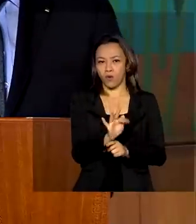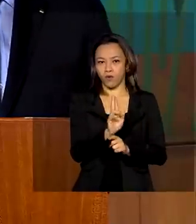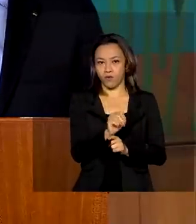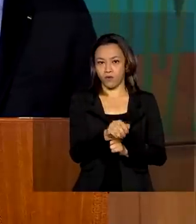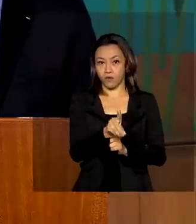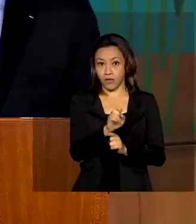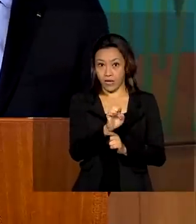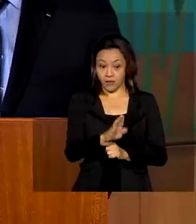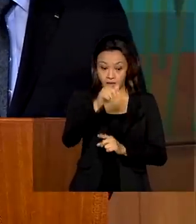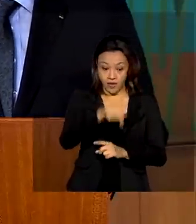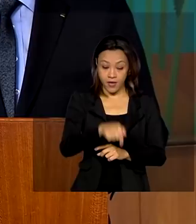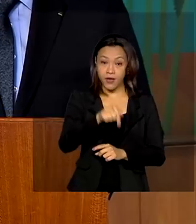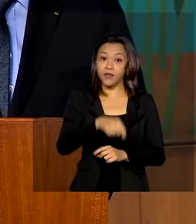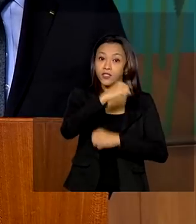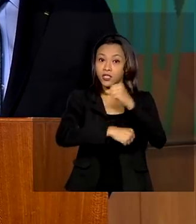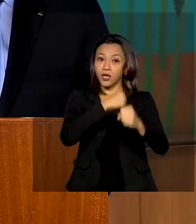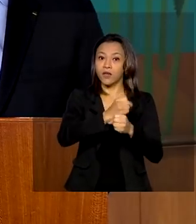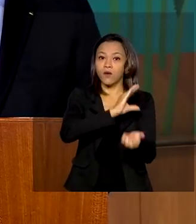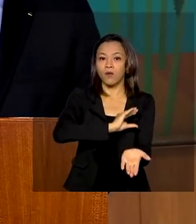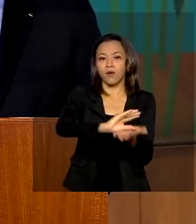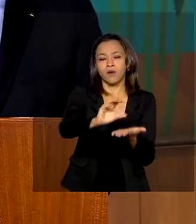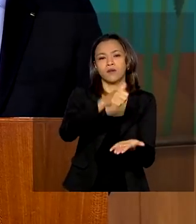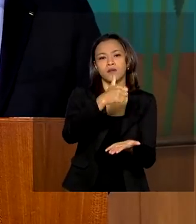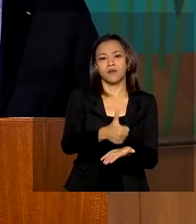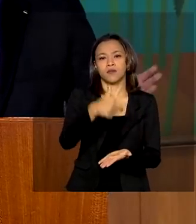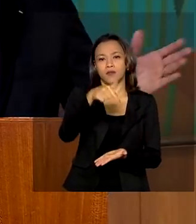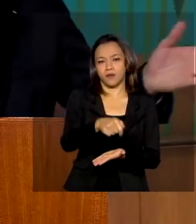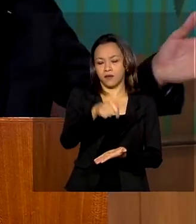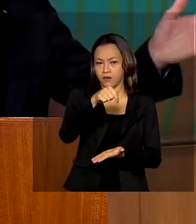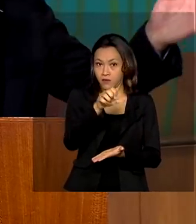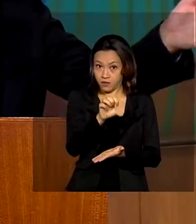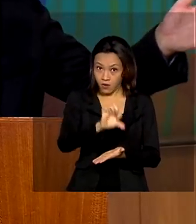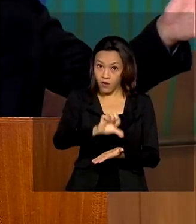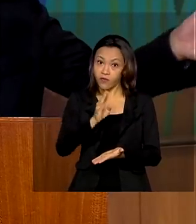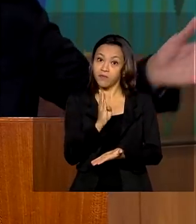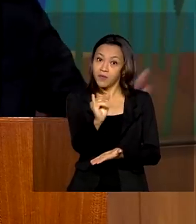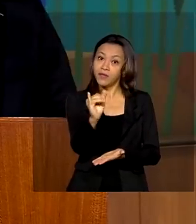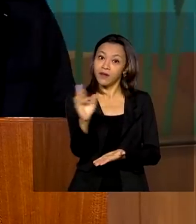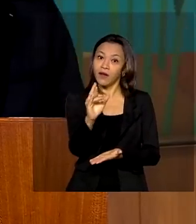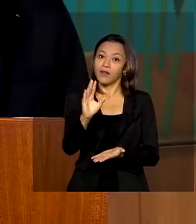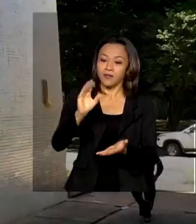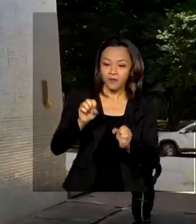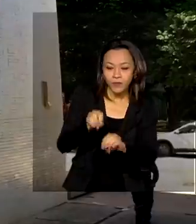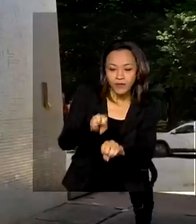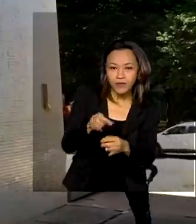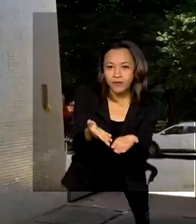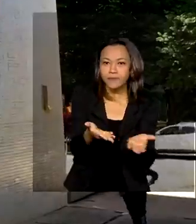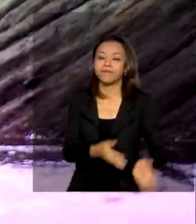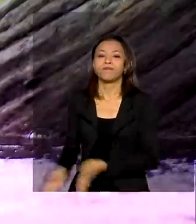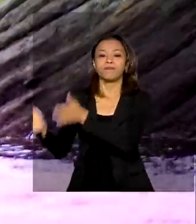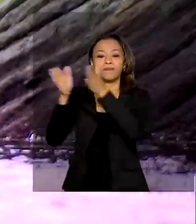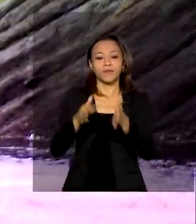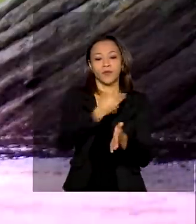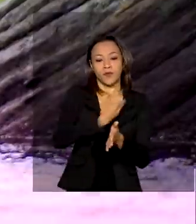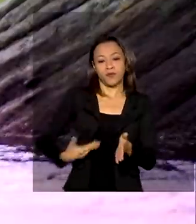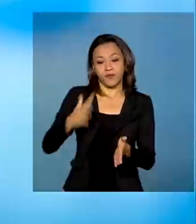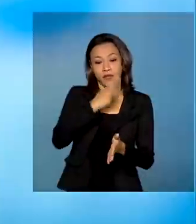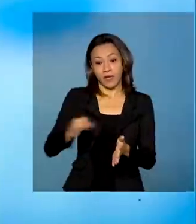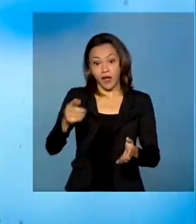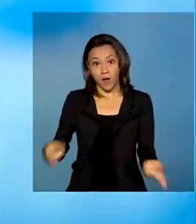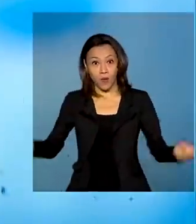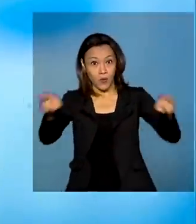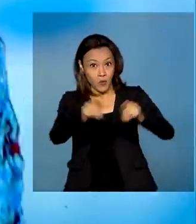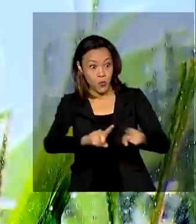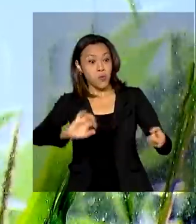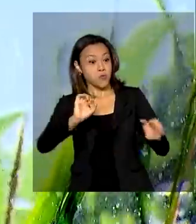este ano vamos ter liberados 179 bilhões de reais para educação governo federal fecha parceria